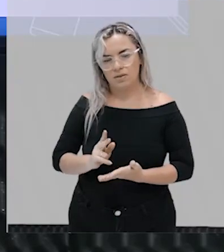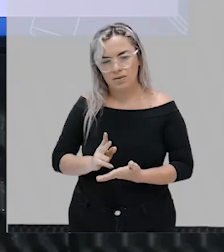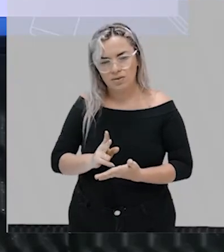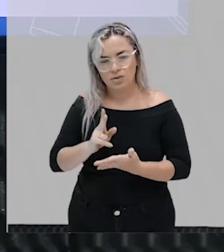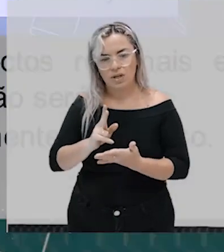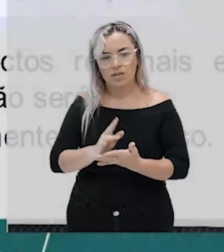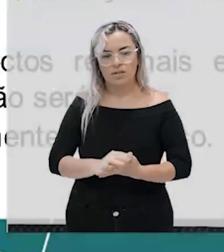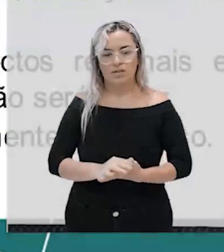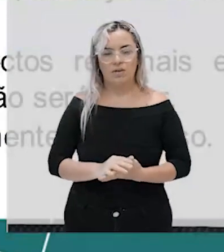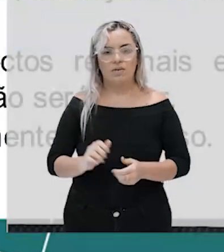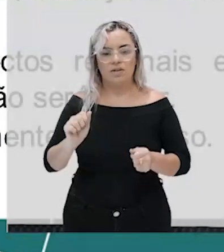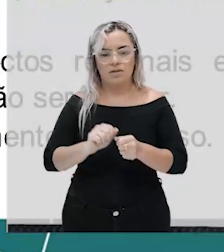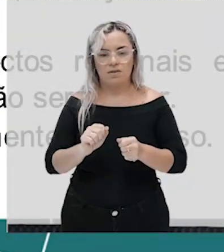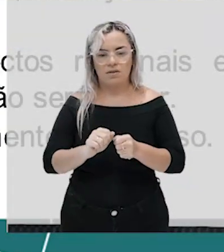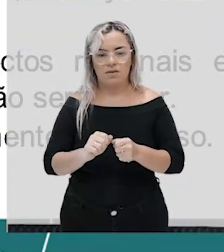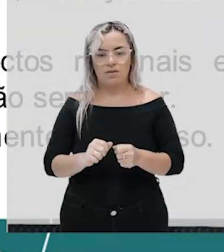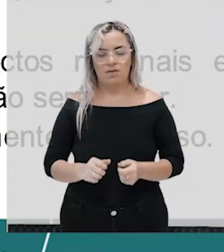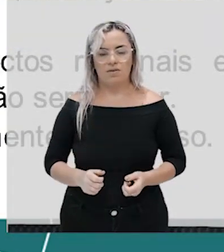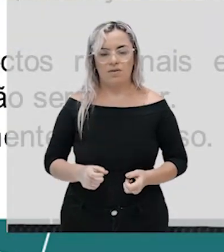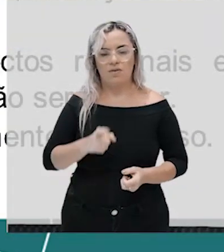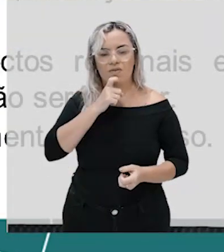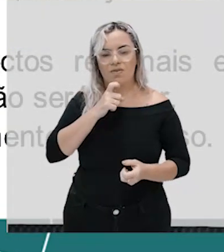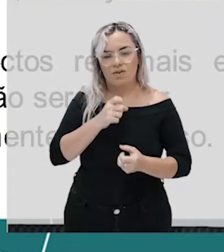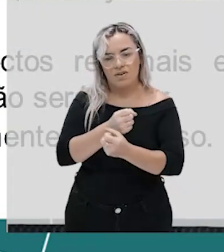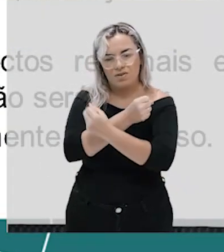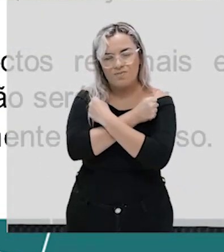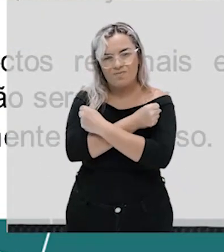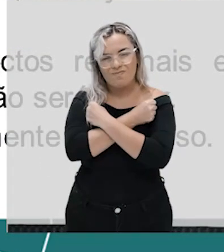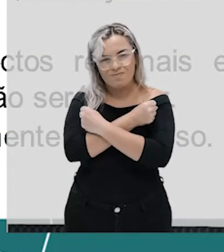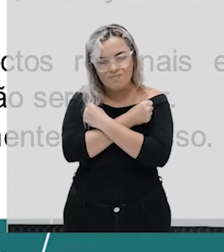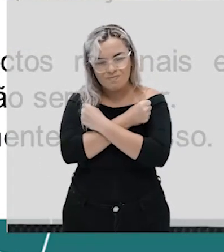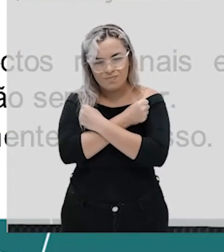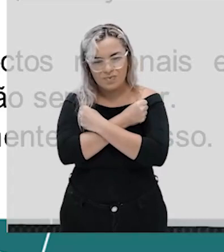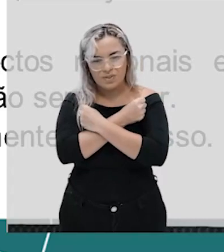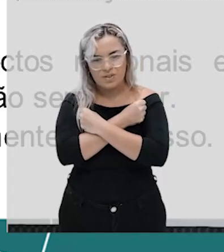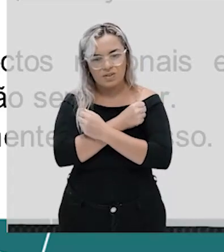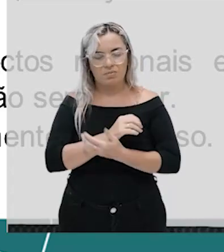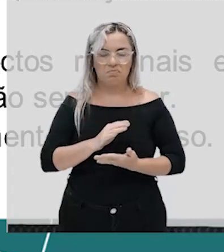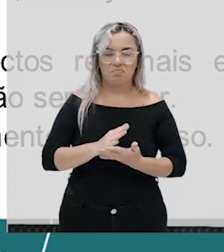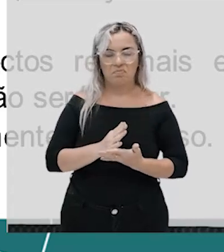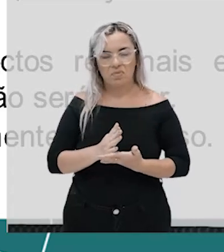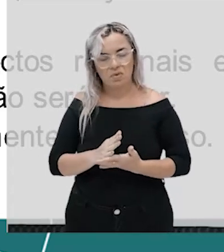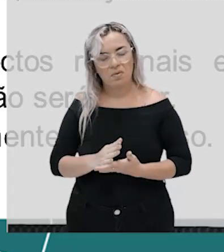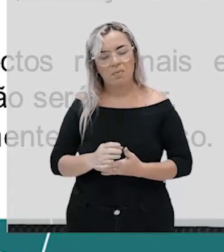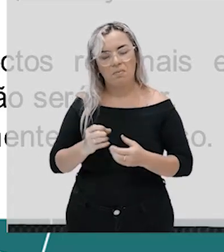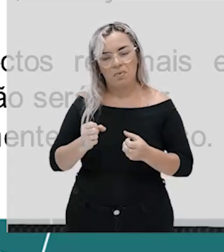frios no inverno, talvez as coisas fossem diferentes.